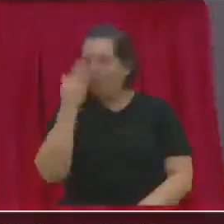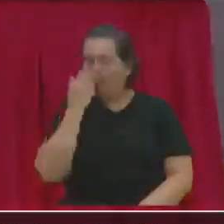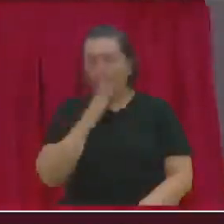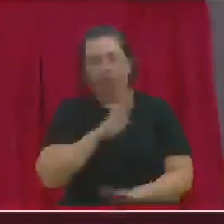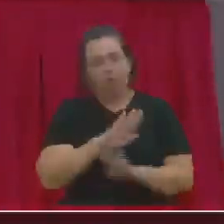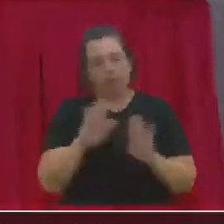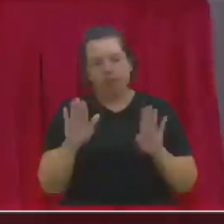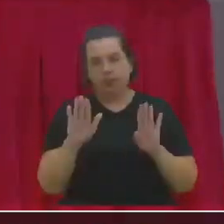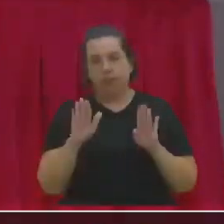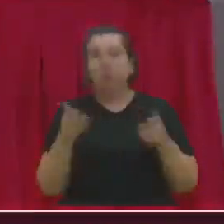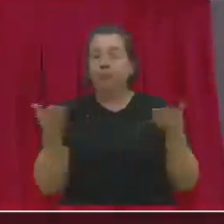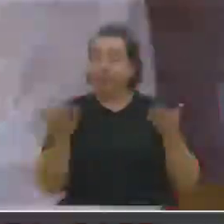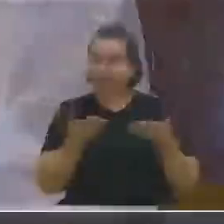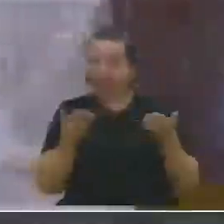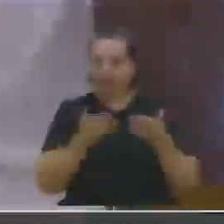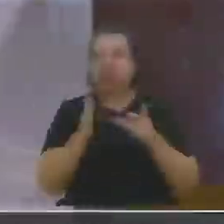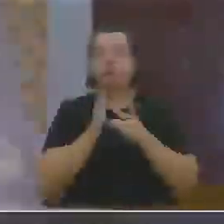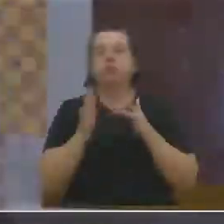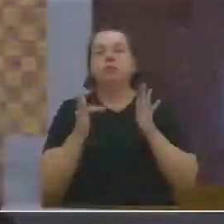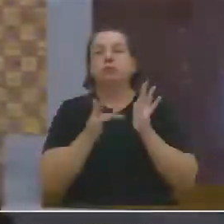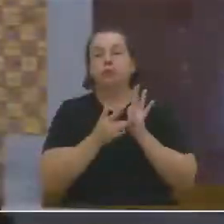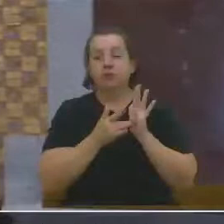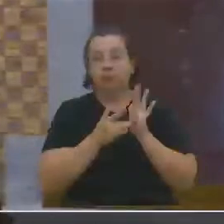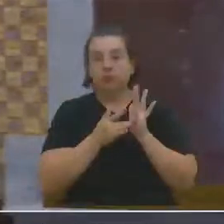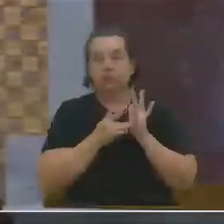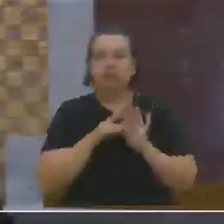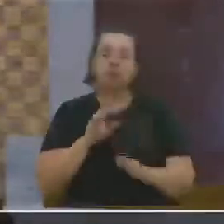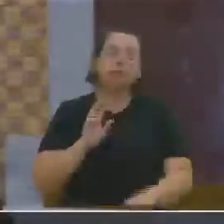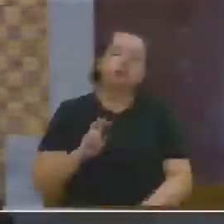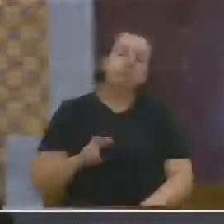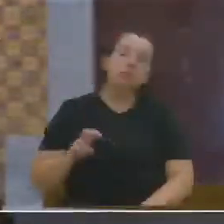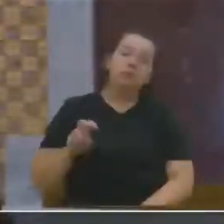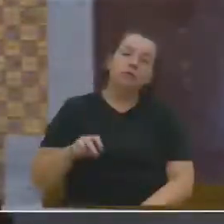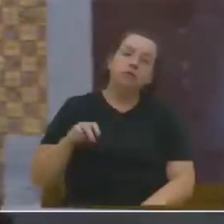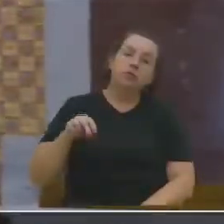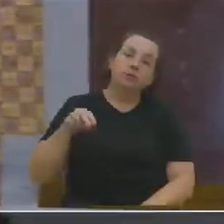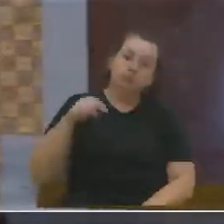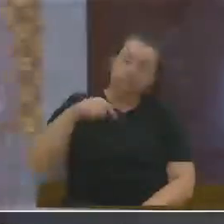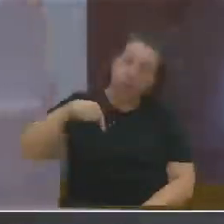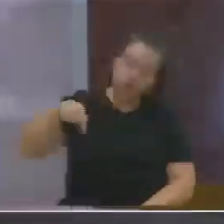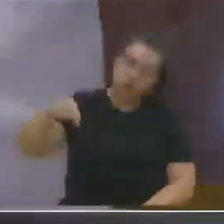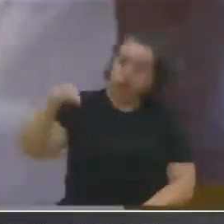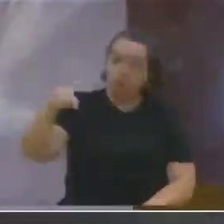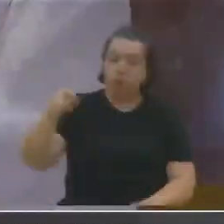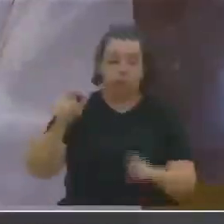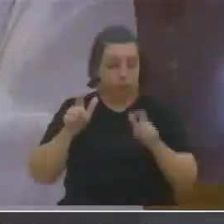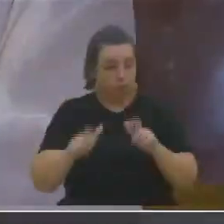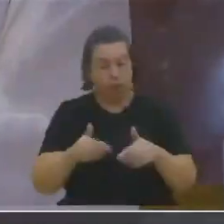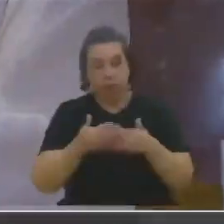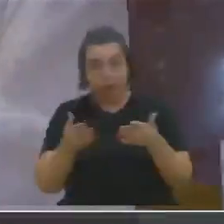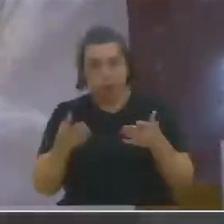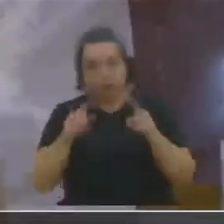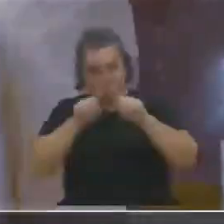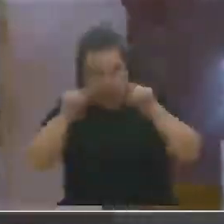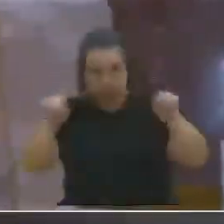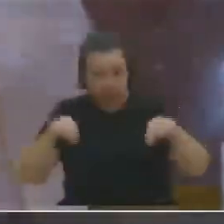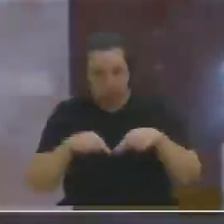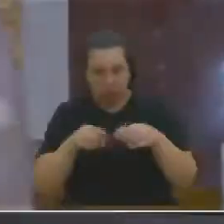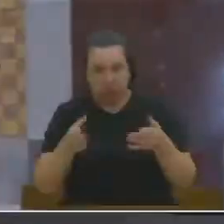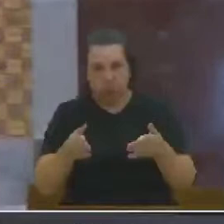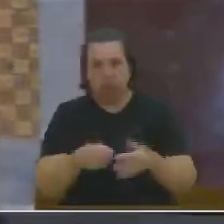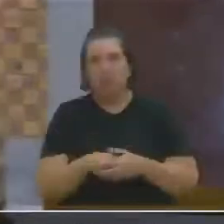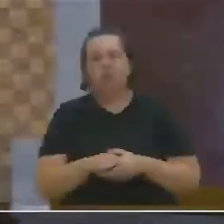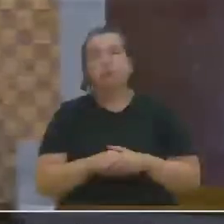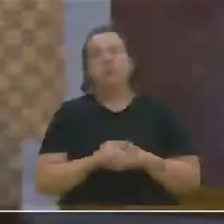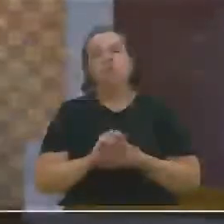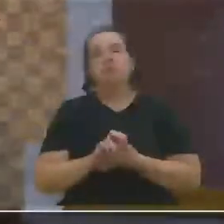E hoje Jesus vai no lugar que eles estão. Você que está